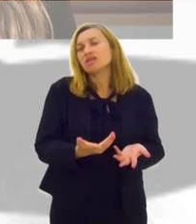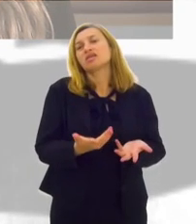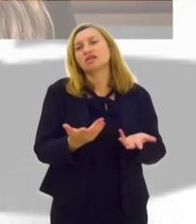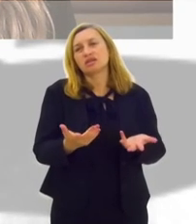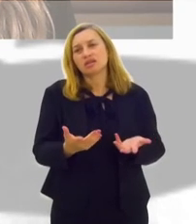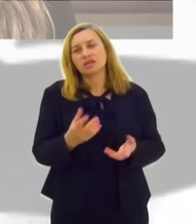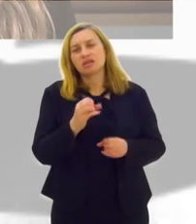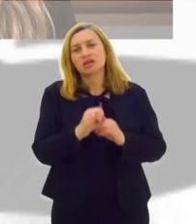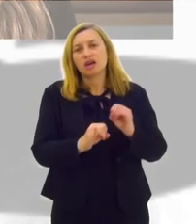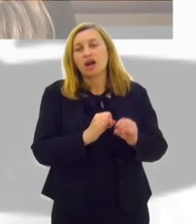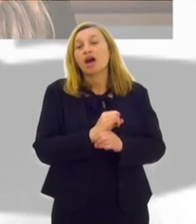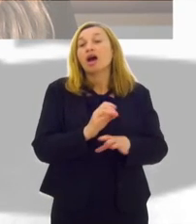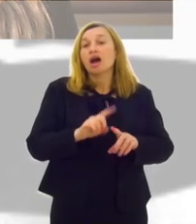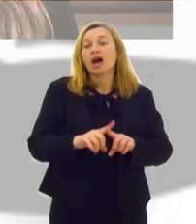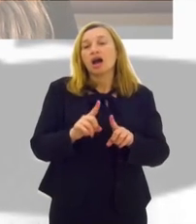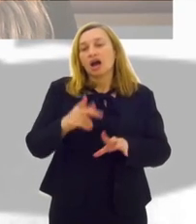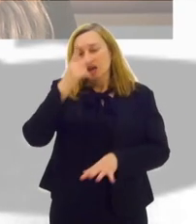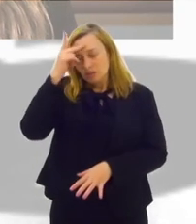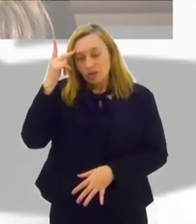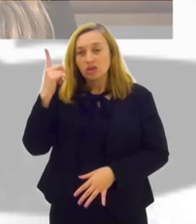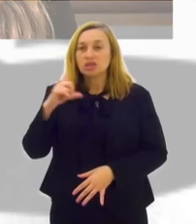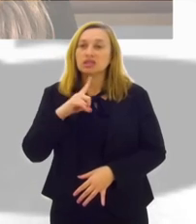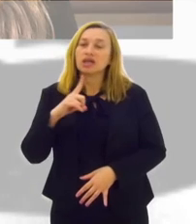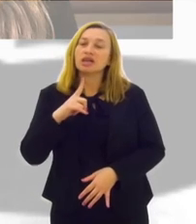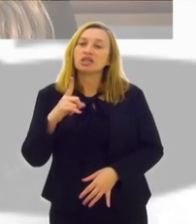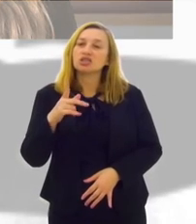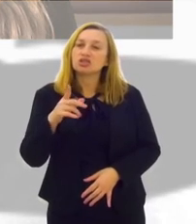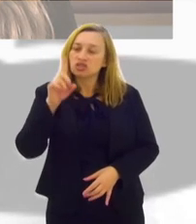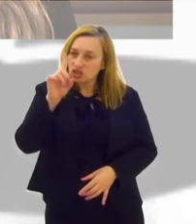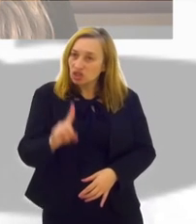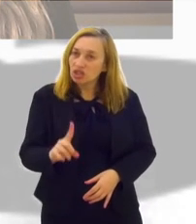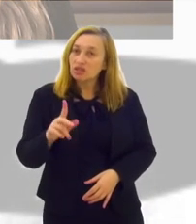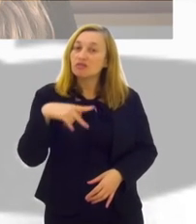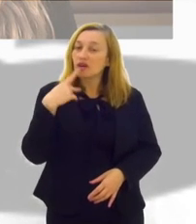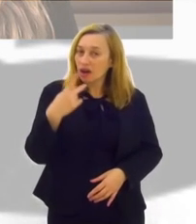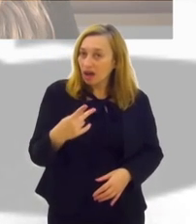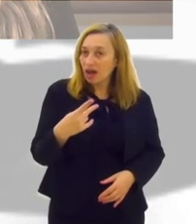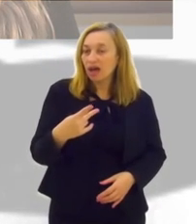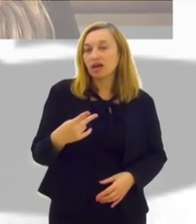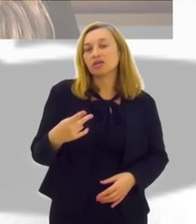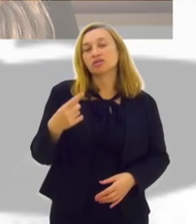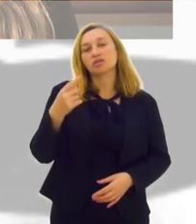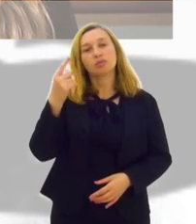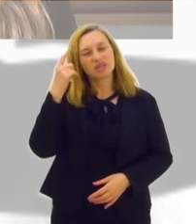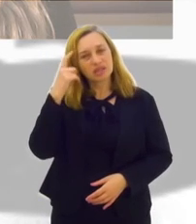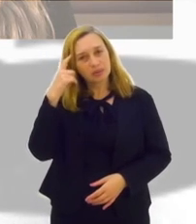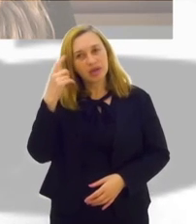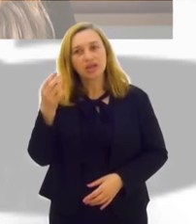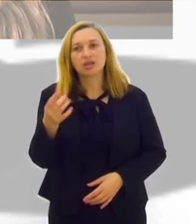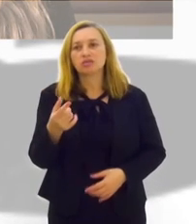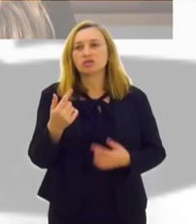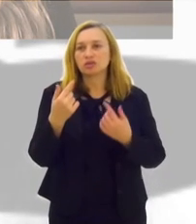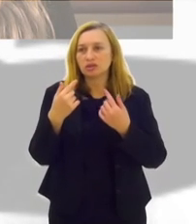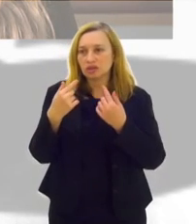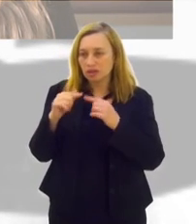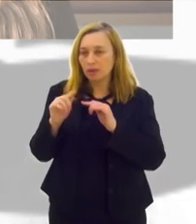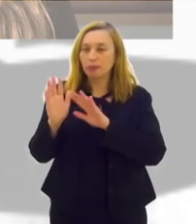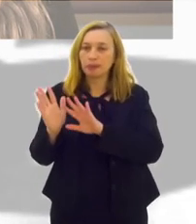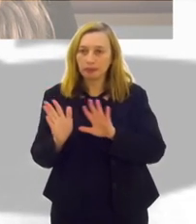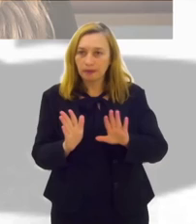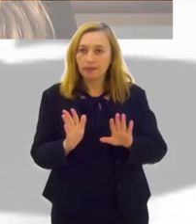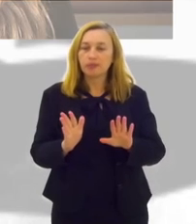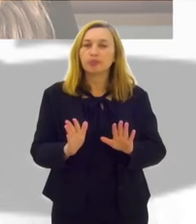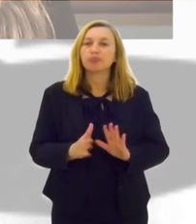espontaneamente. Então, as pessoas têm o direito na internet de manifestar seu pensamento, de elogiar, de criticar candidatos,